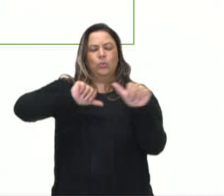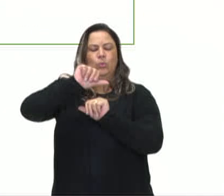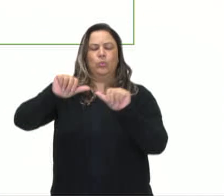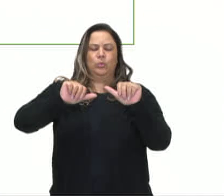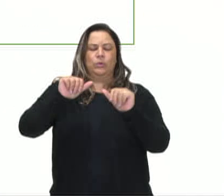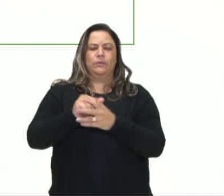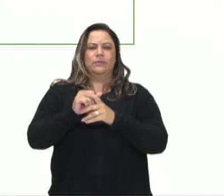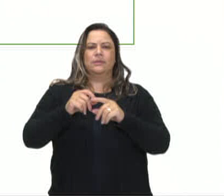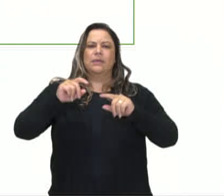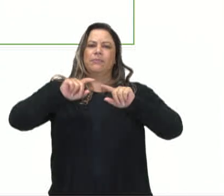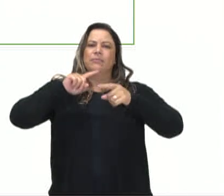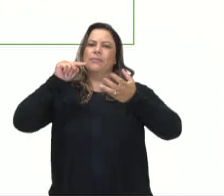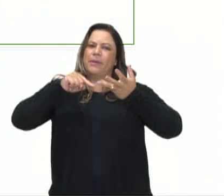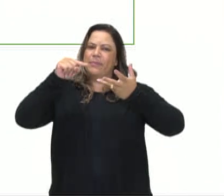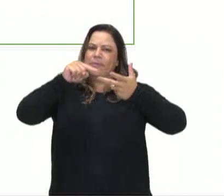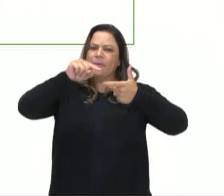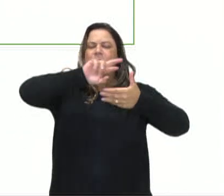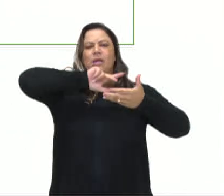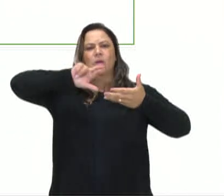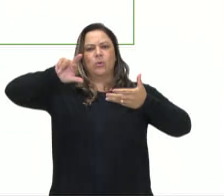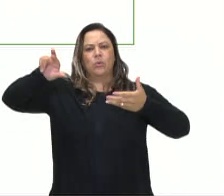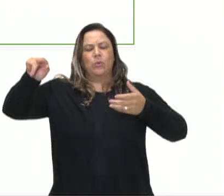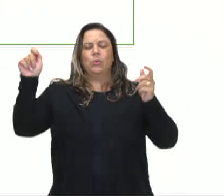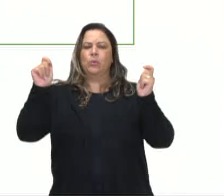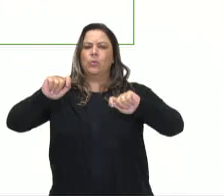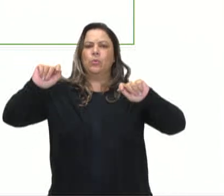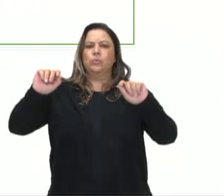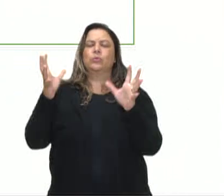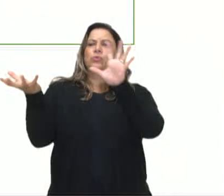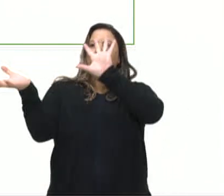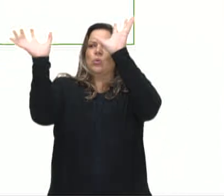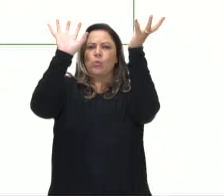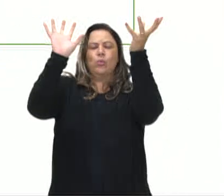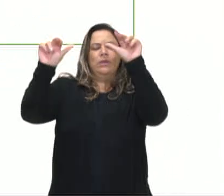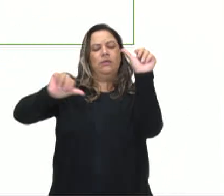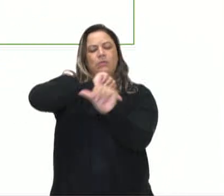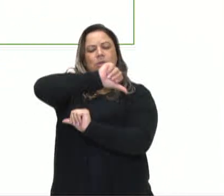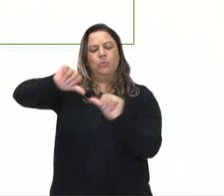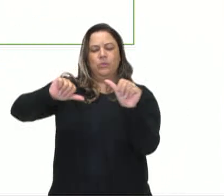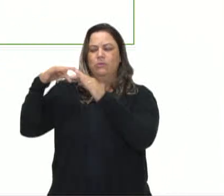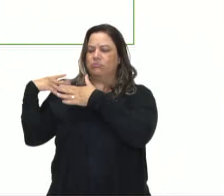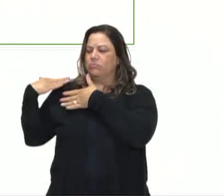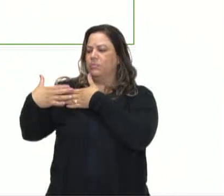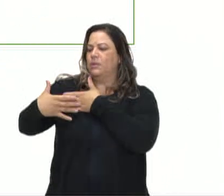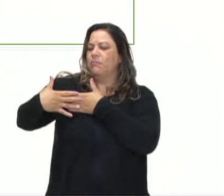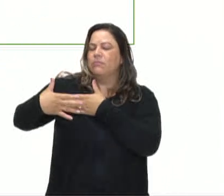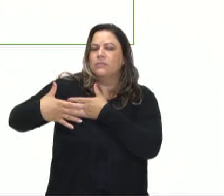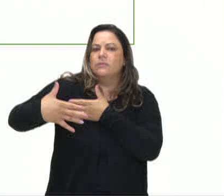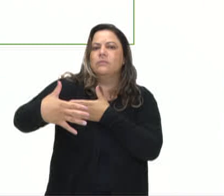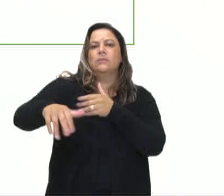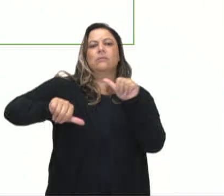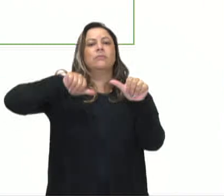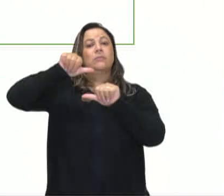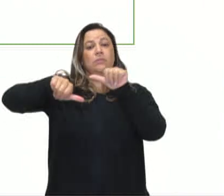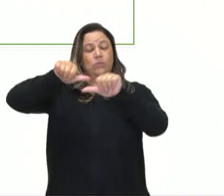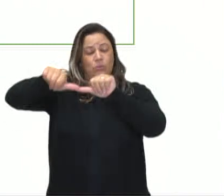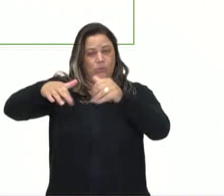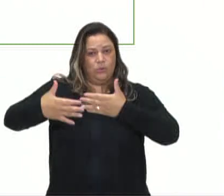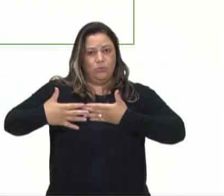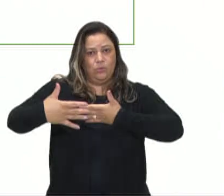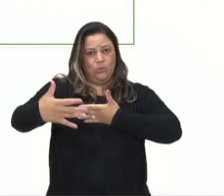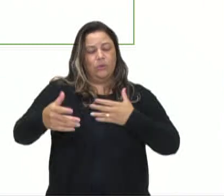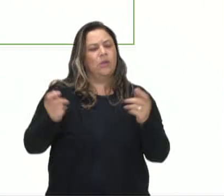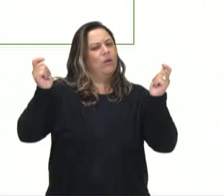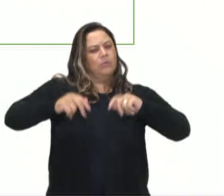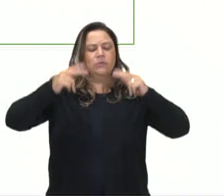pressão, nebulosidade e outros fenômenos climáticos em relação às médias históricas, e que podem ser tanto resultantes de